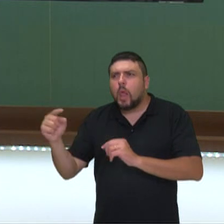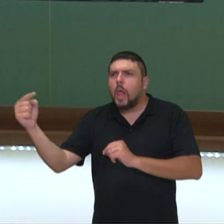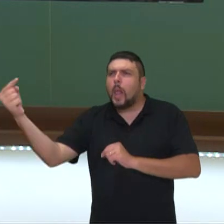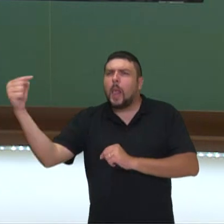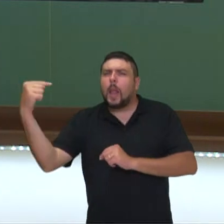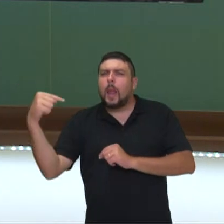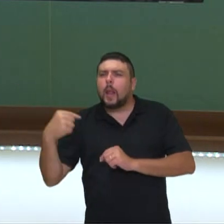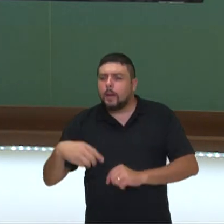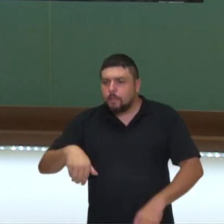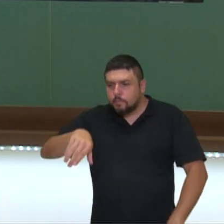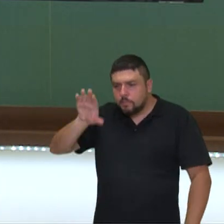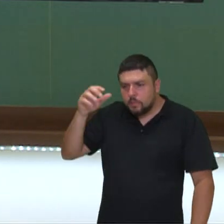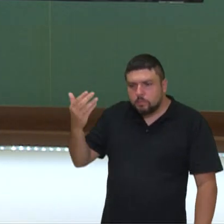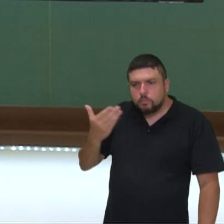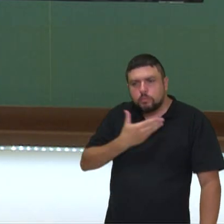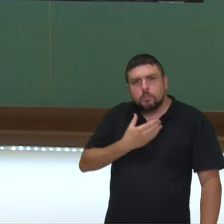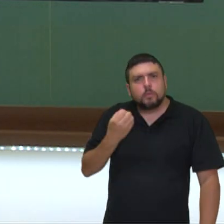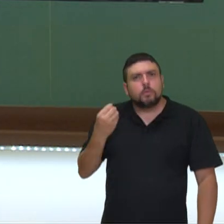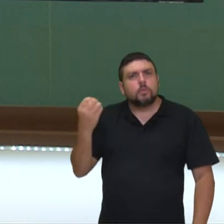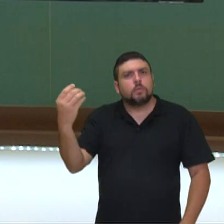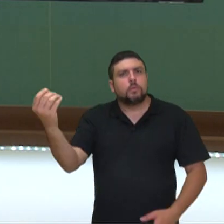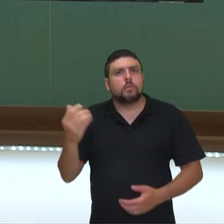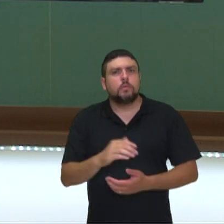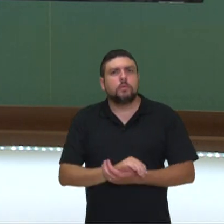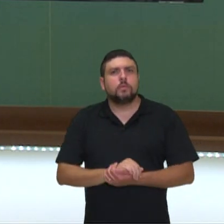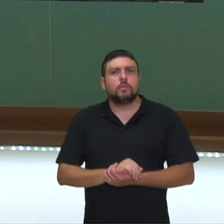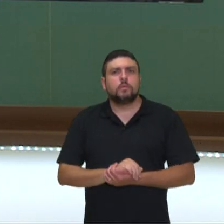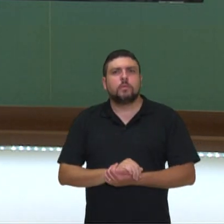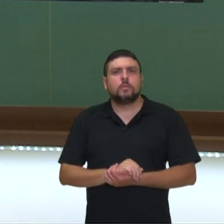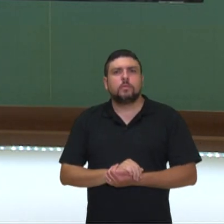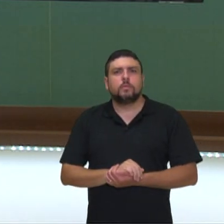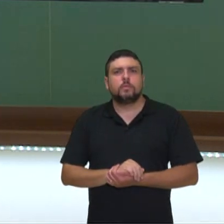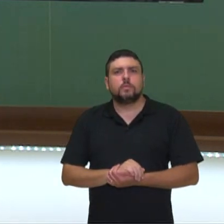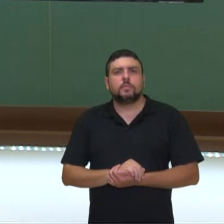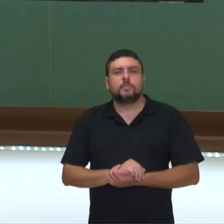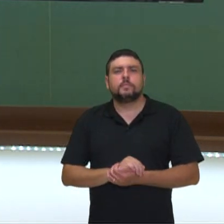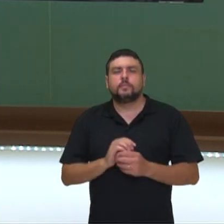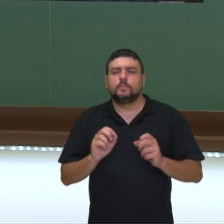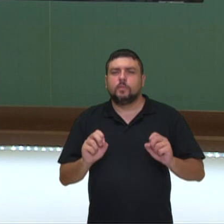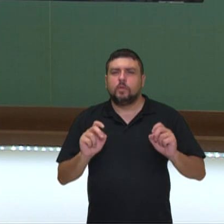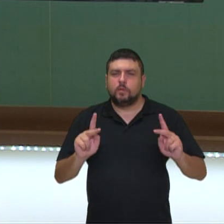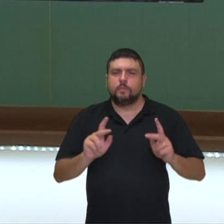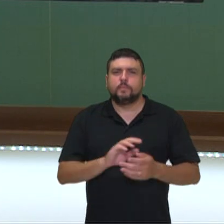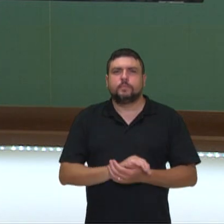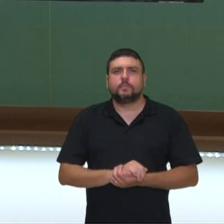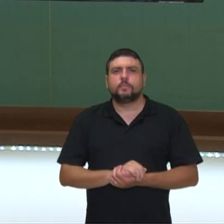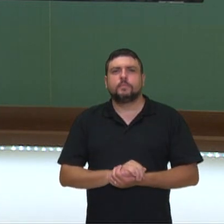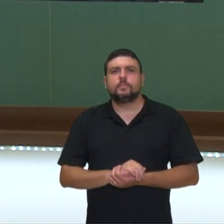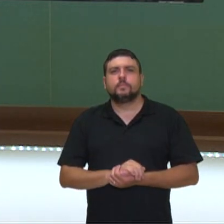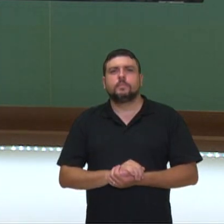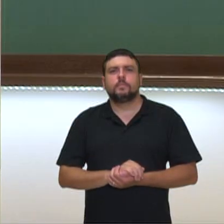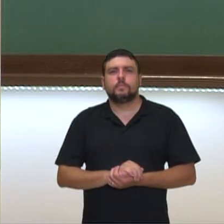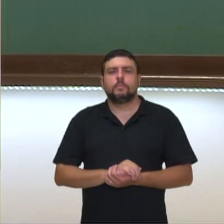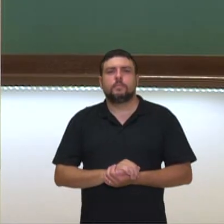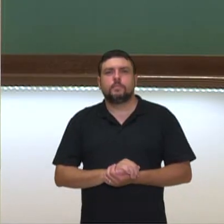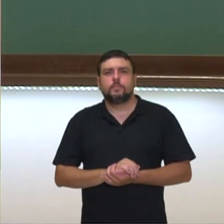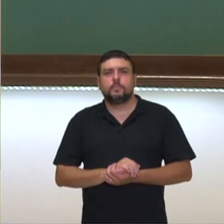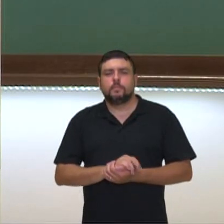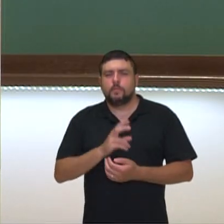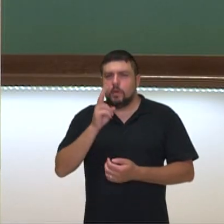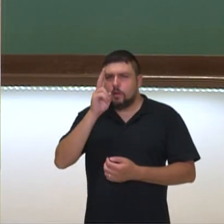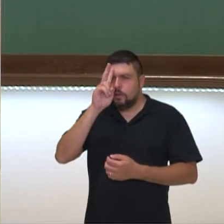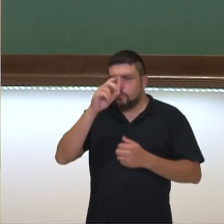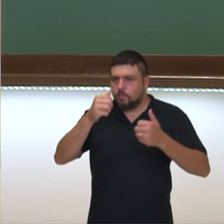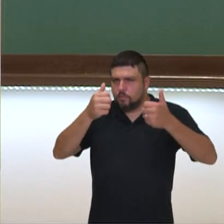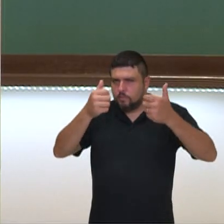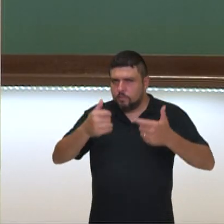ele ficou empolgado com isso, tá bom? Beleza, pessoal. E aí? Lembra que eu falei com vocês que eu ia